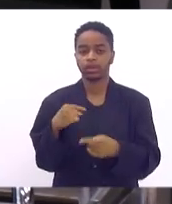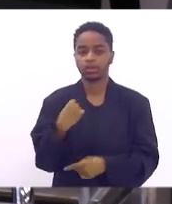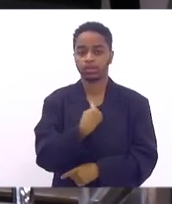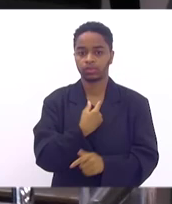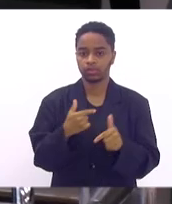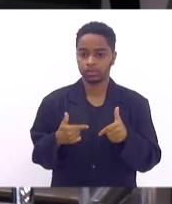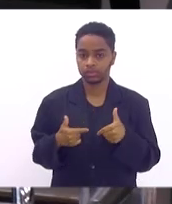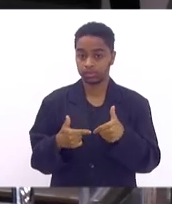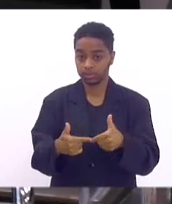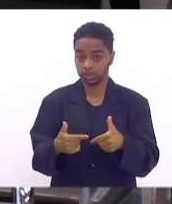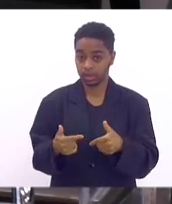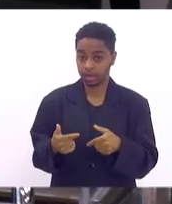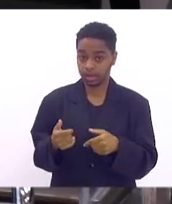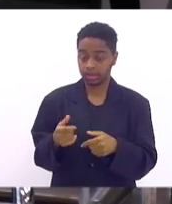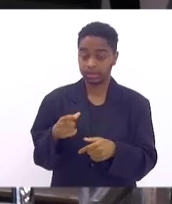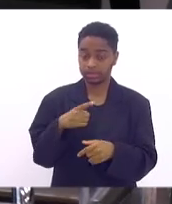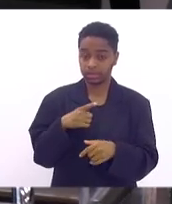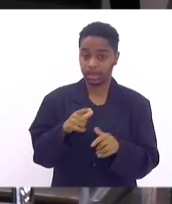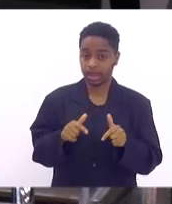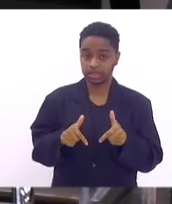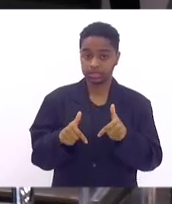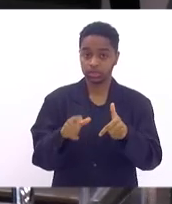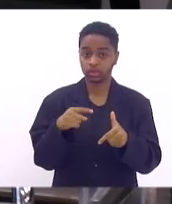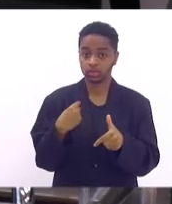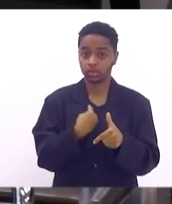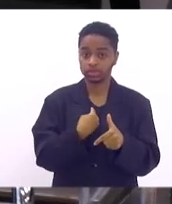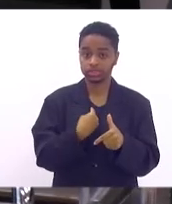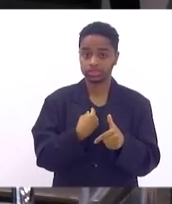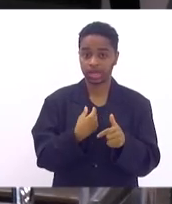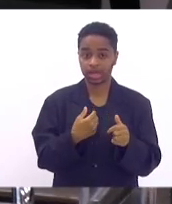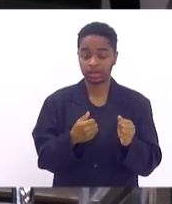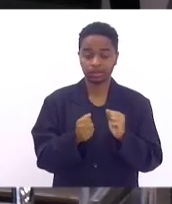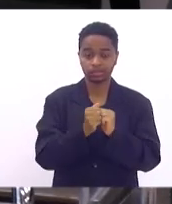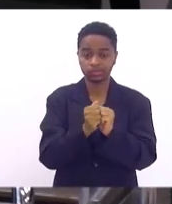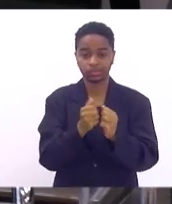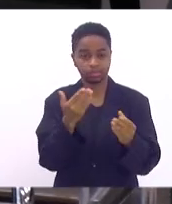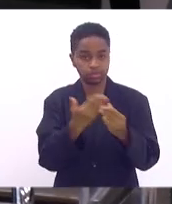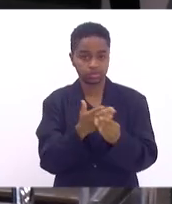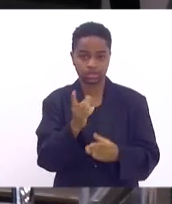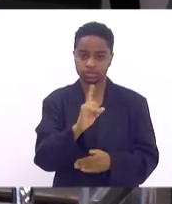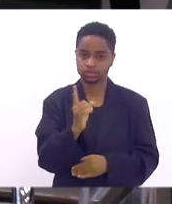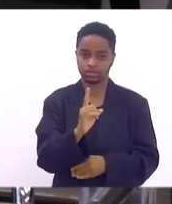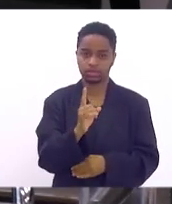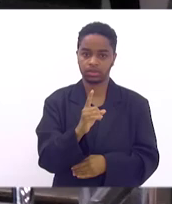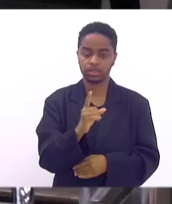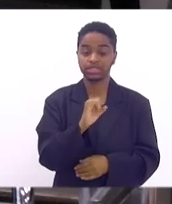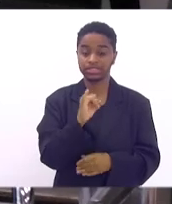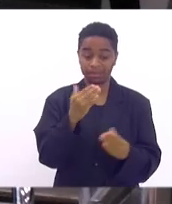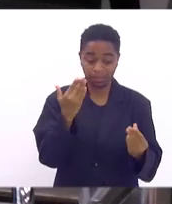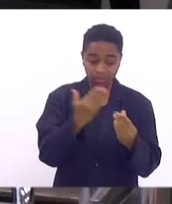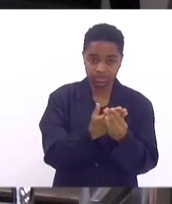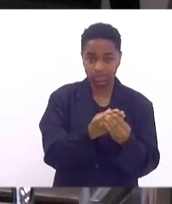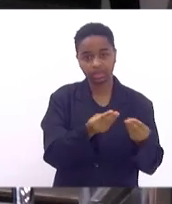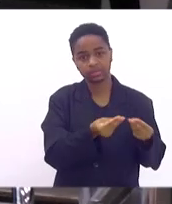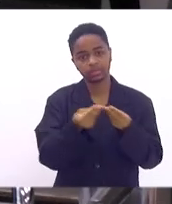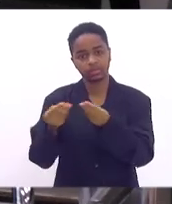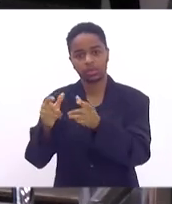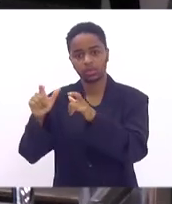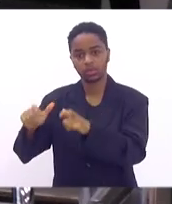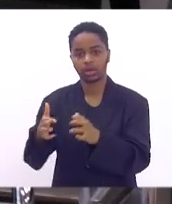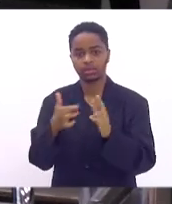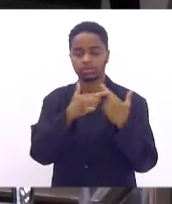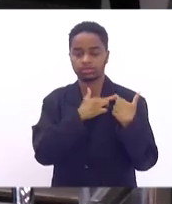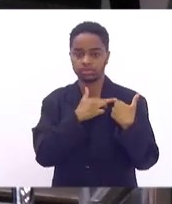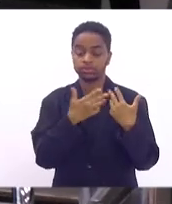gente ingressa com ação, o Nudem não atua nos processos. Né? Virou processo, vai para a vara de competência. Então,